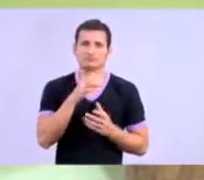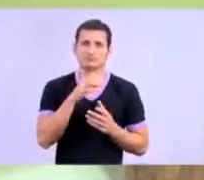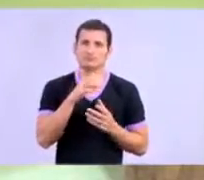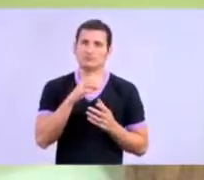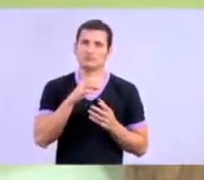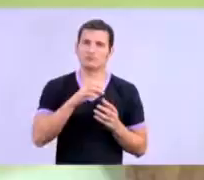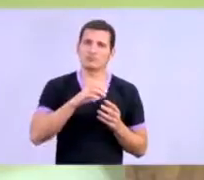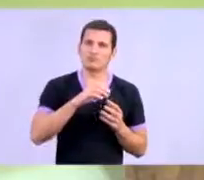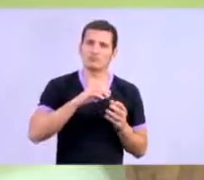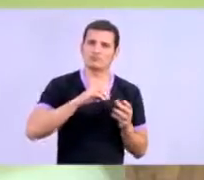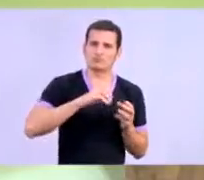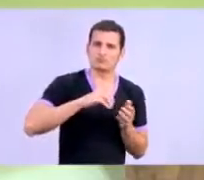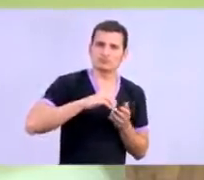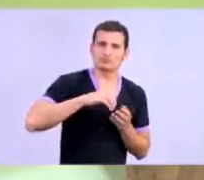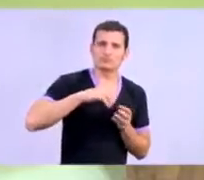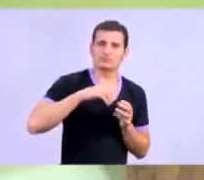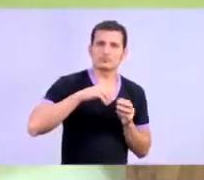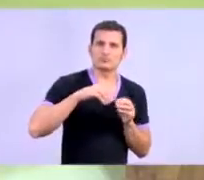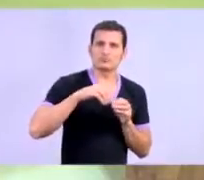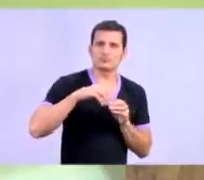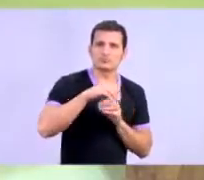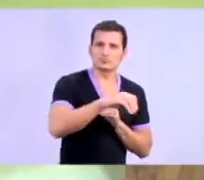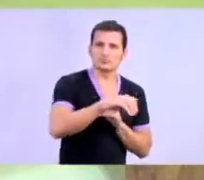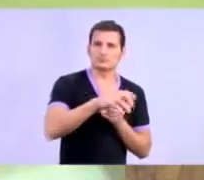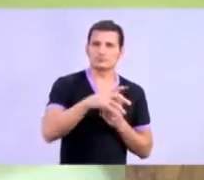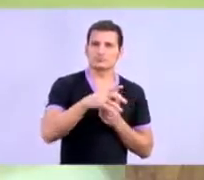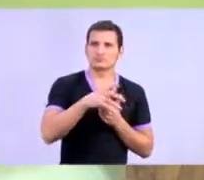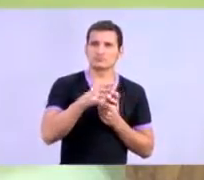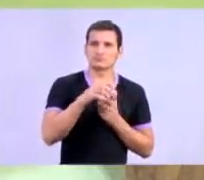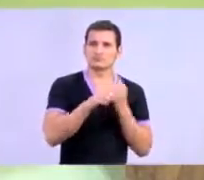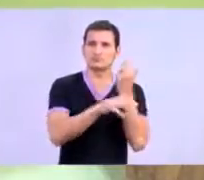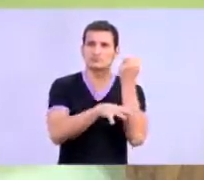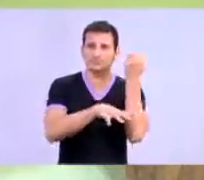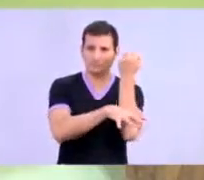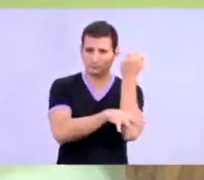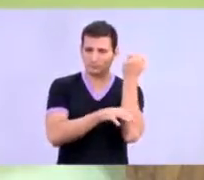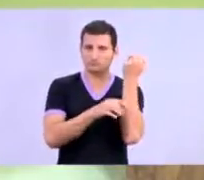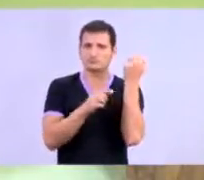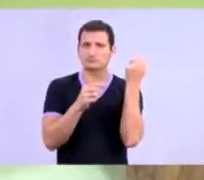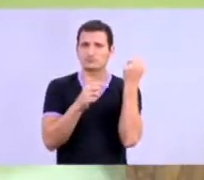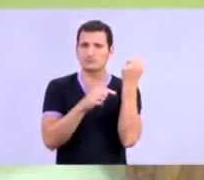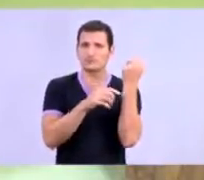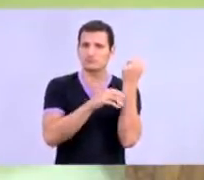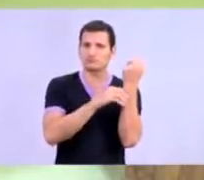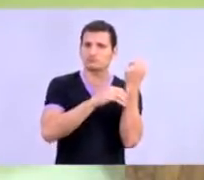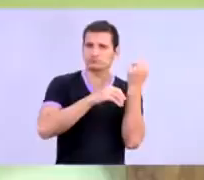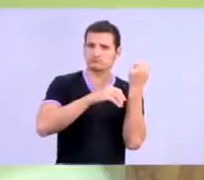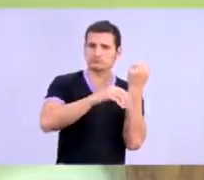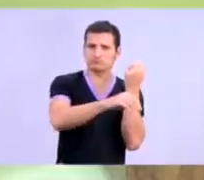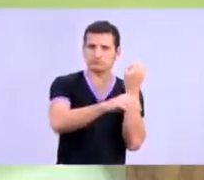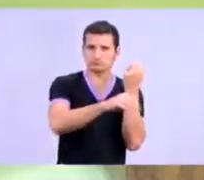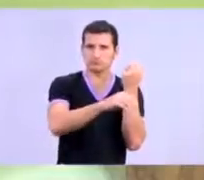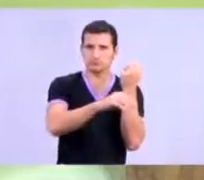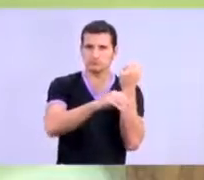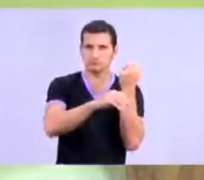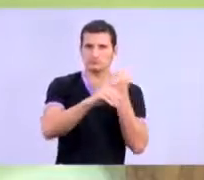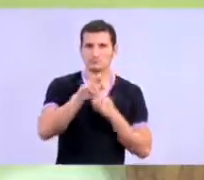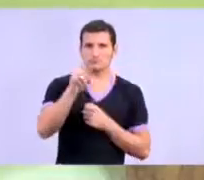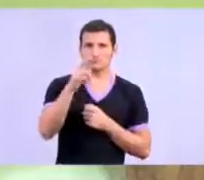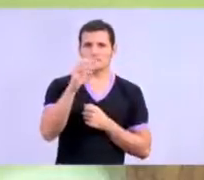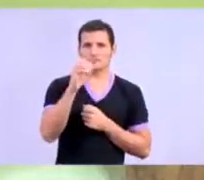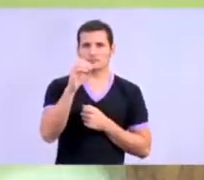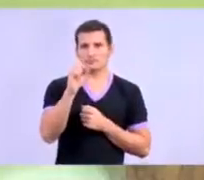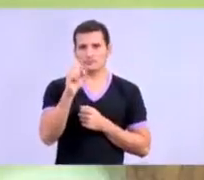modificar vamos dizer assim, o servidor final que está atendendo. Então, na realidade, a migração de host, quando eu falo